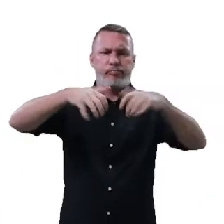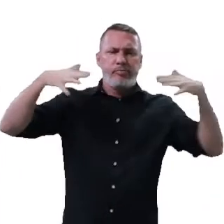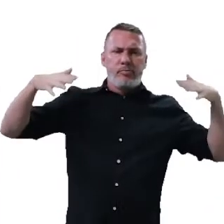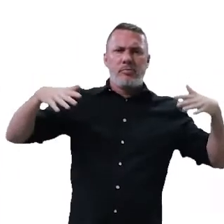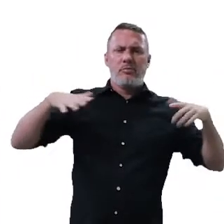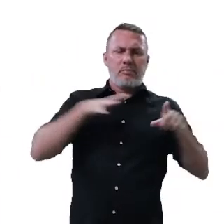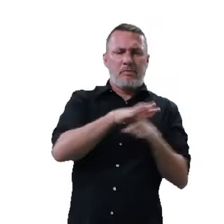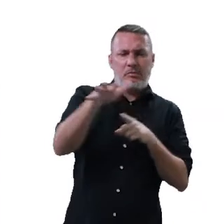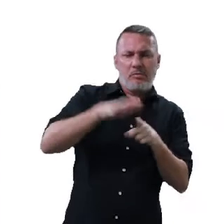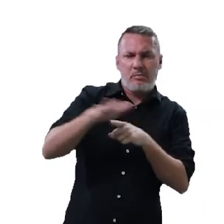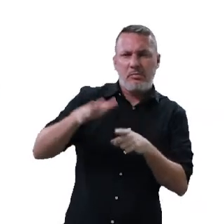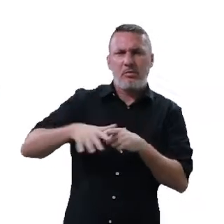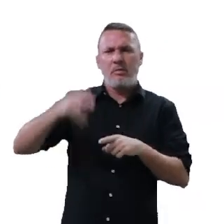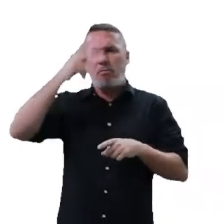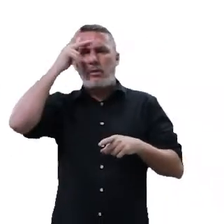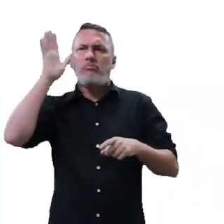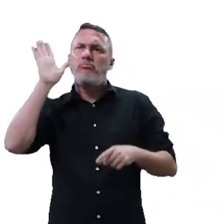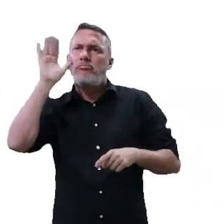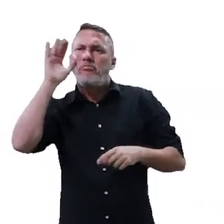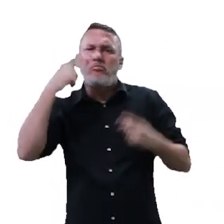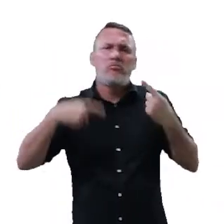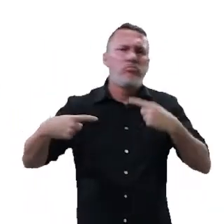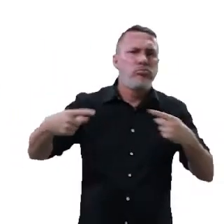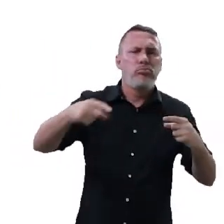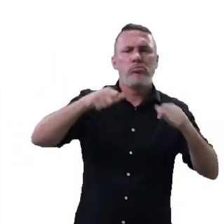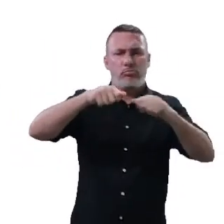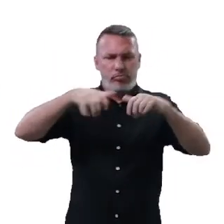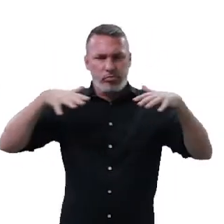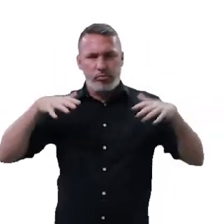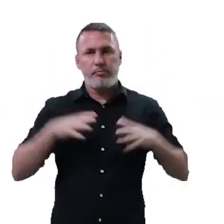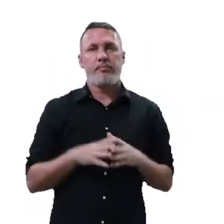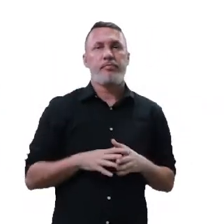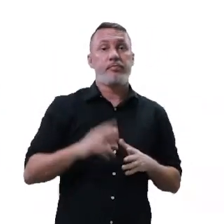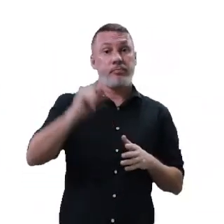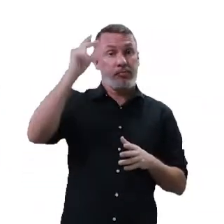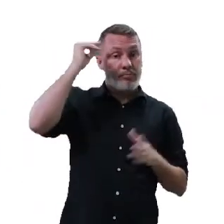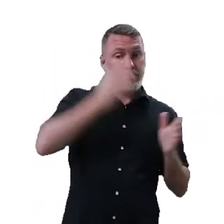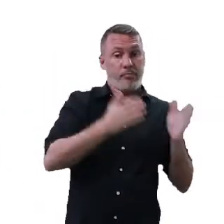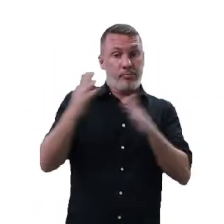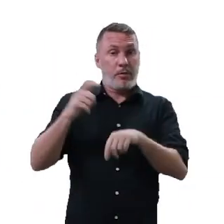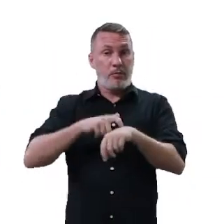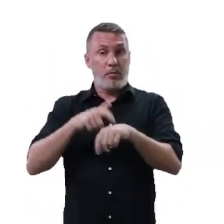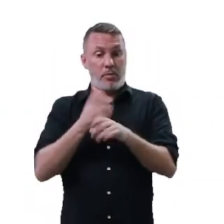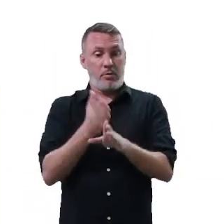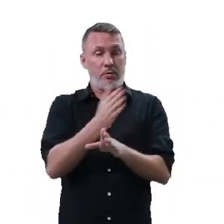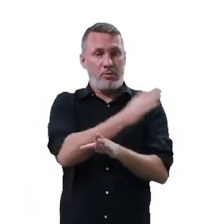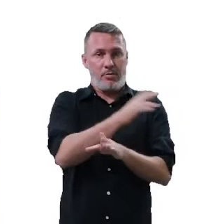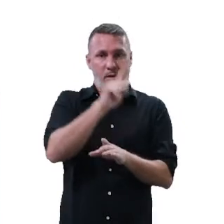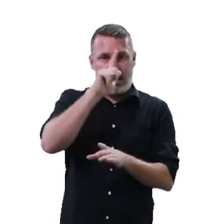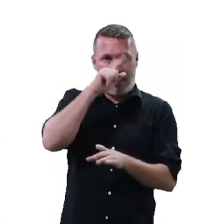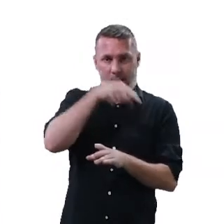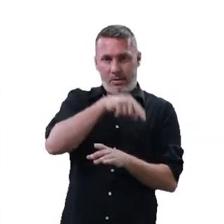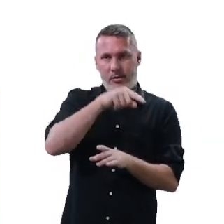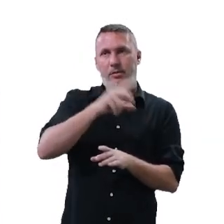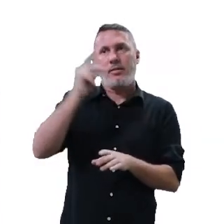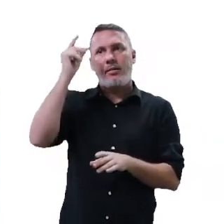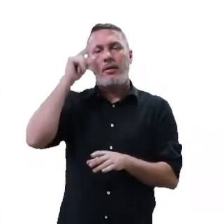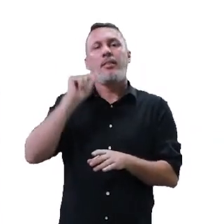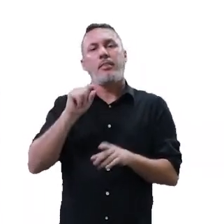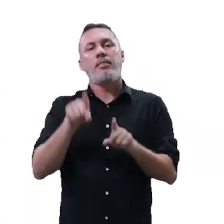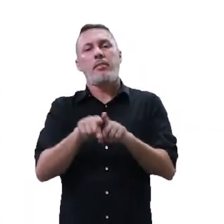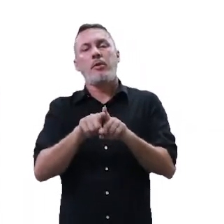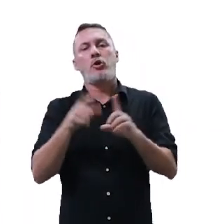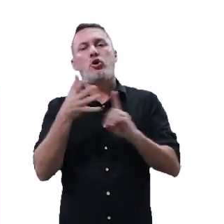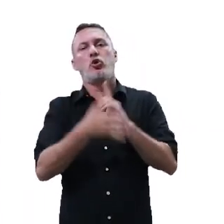lotados. Afinal, as tragédias chamavam cada vez mais a atenção. Outro aspecto importante da civilização grega